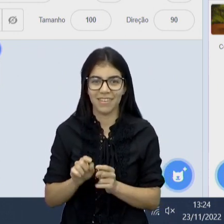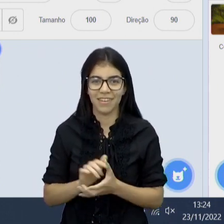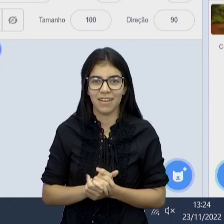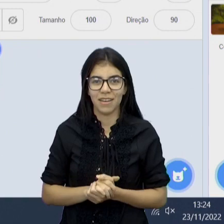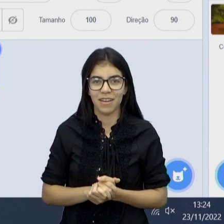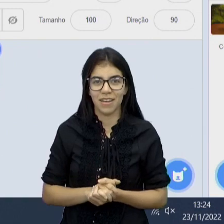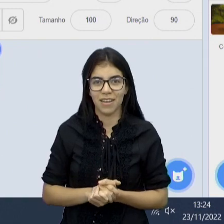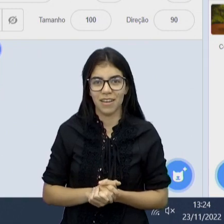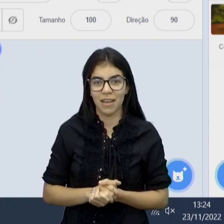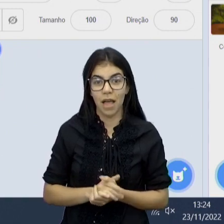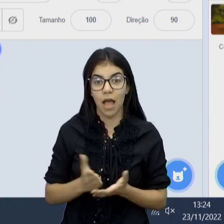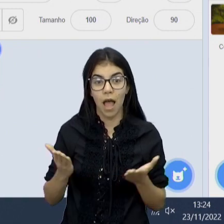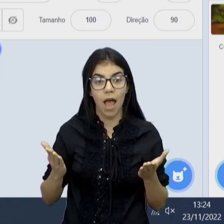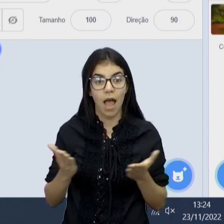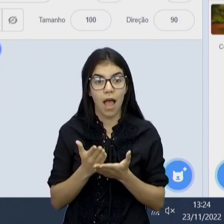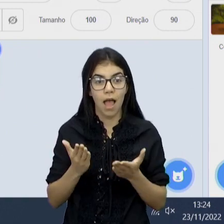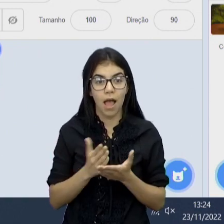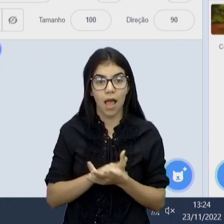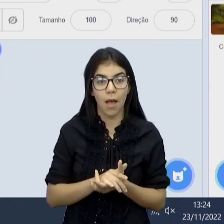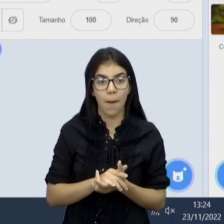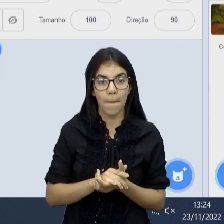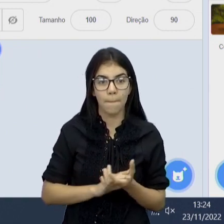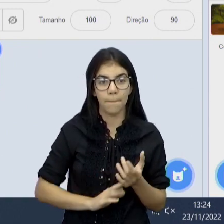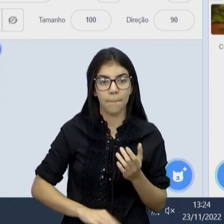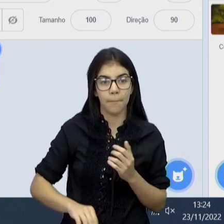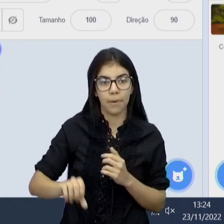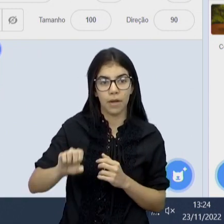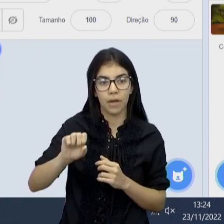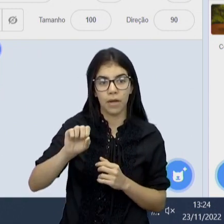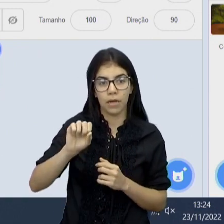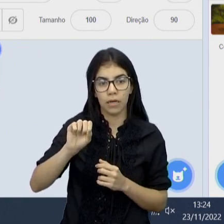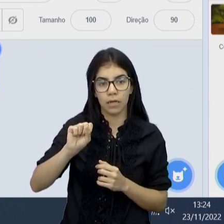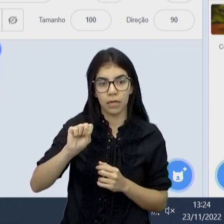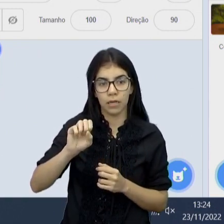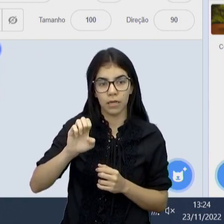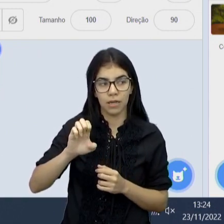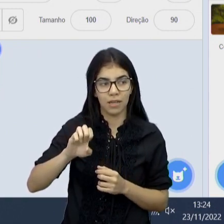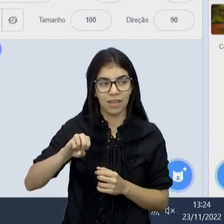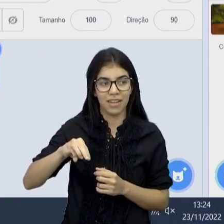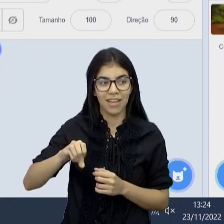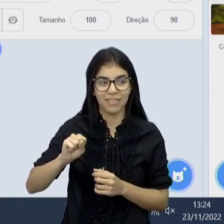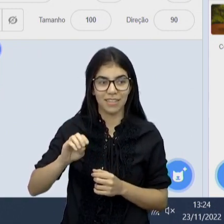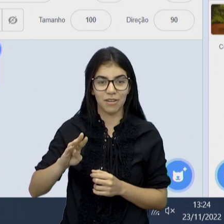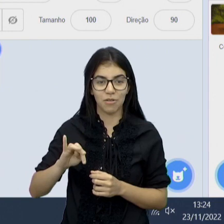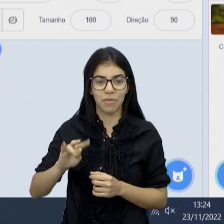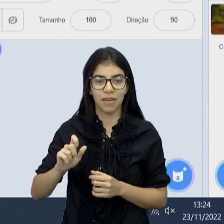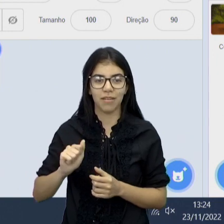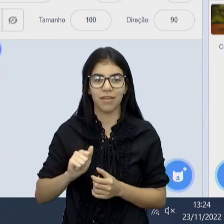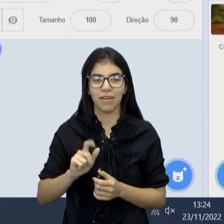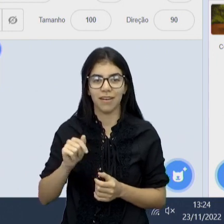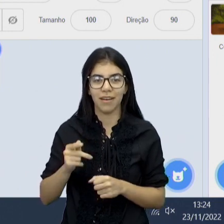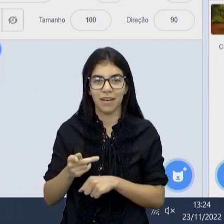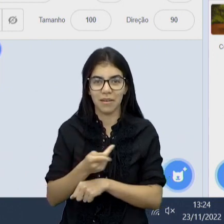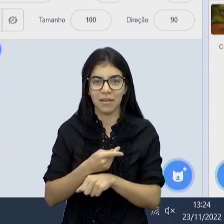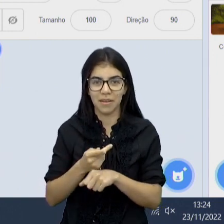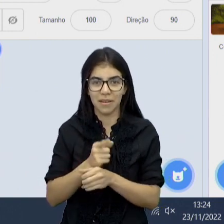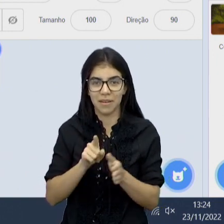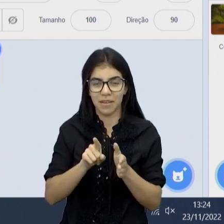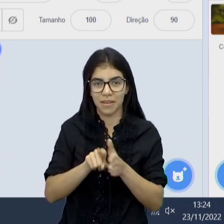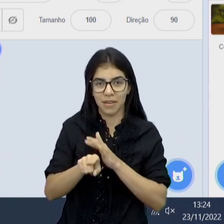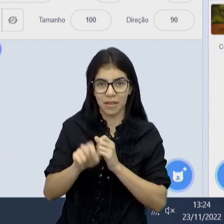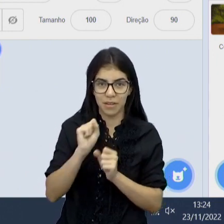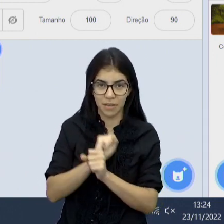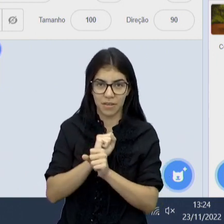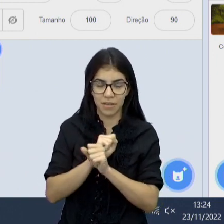lá dentro de sensores e procurar um que é pergunte e espere. Vê se tem um pergunte e espere. Pergunte alguma